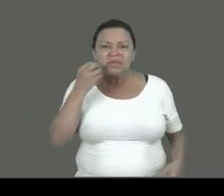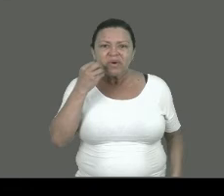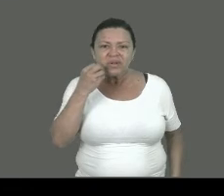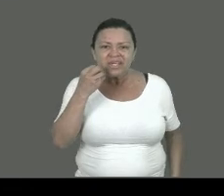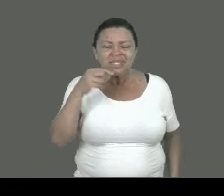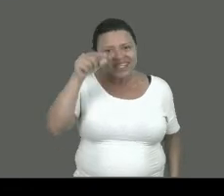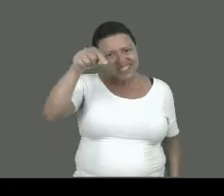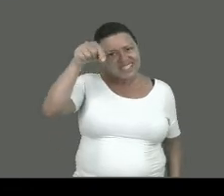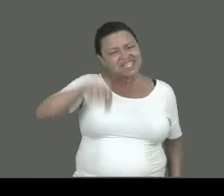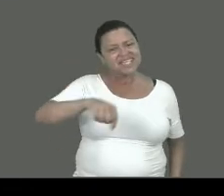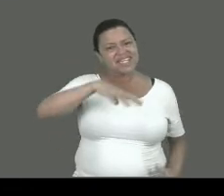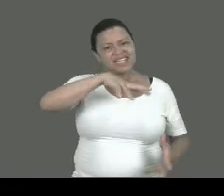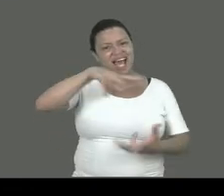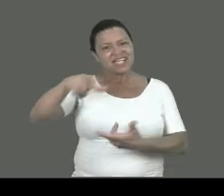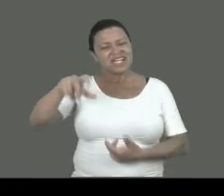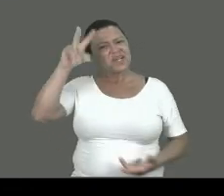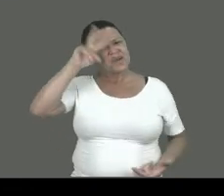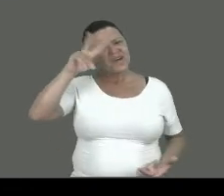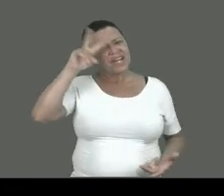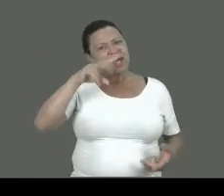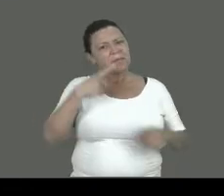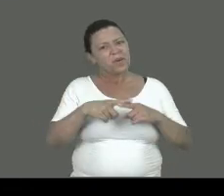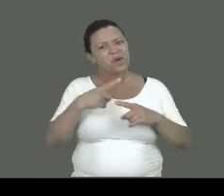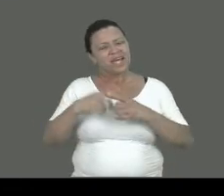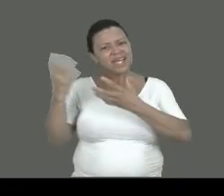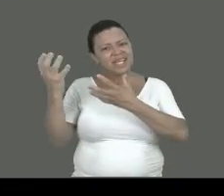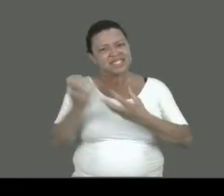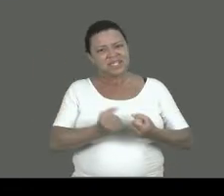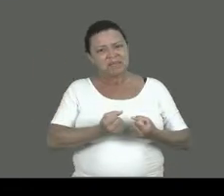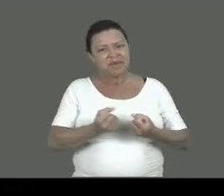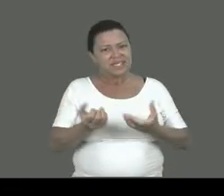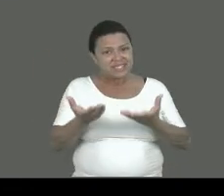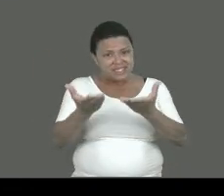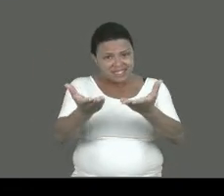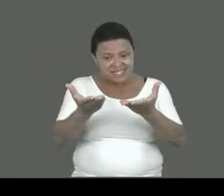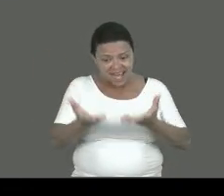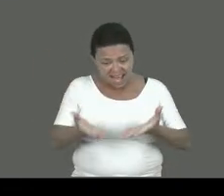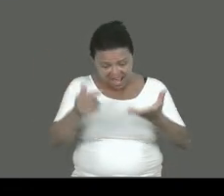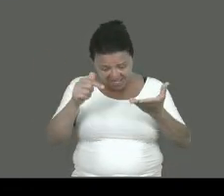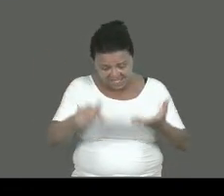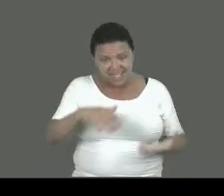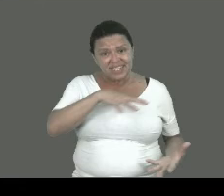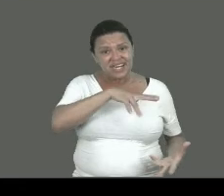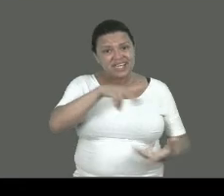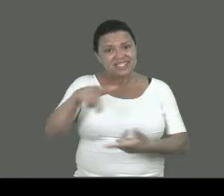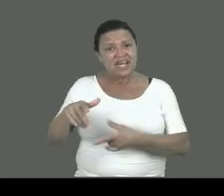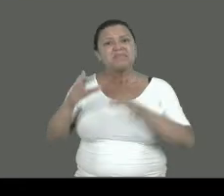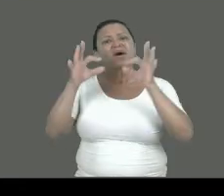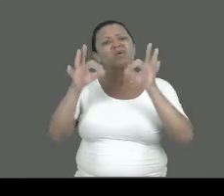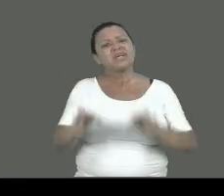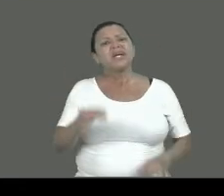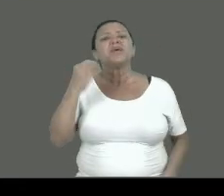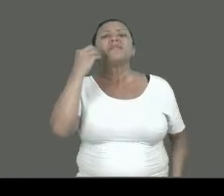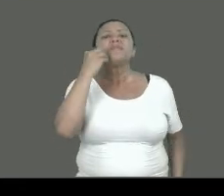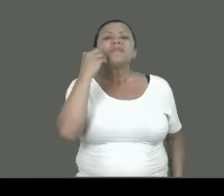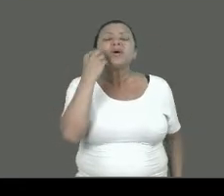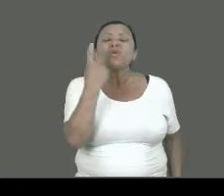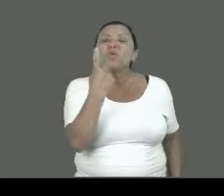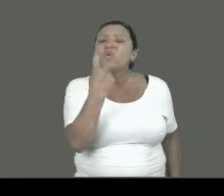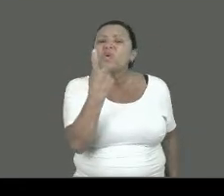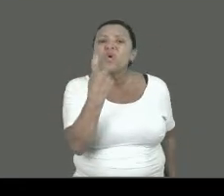que ele nem se lembra muito bem por que recebeu ou por que está aqui, mas que com certeza é uma oportunidade